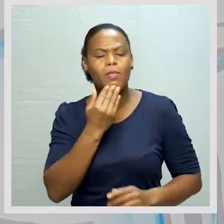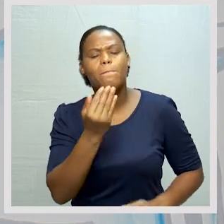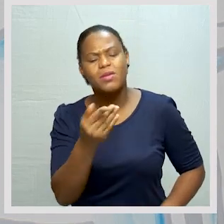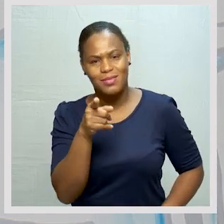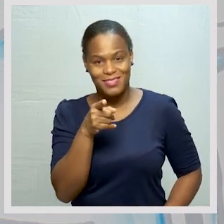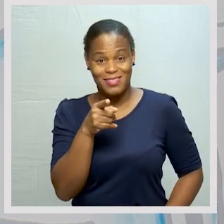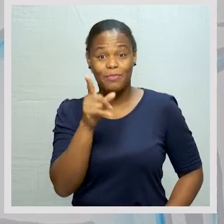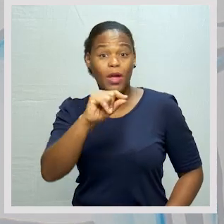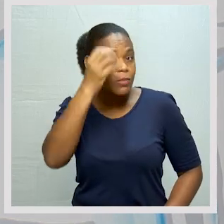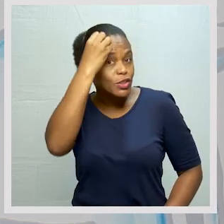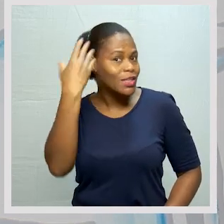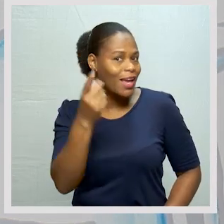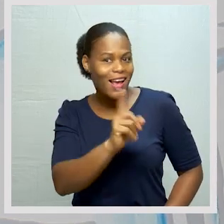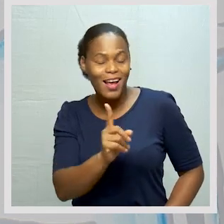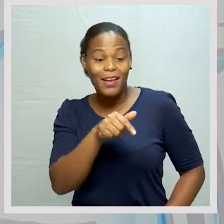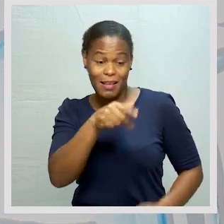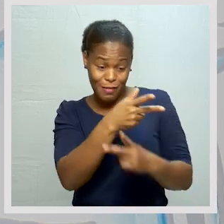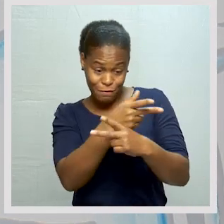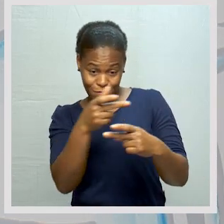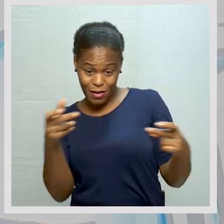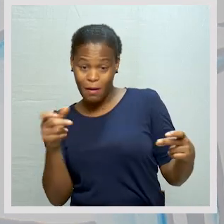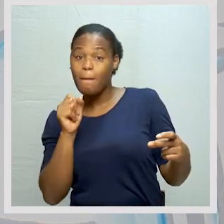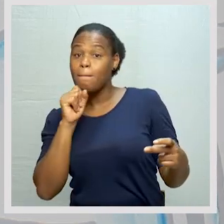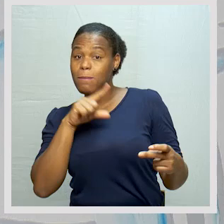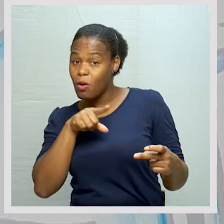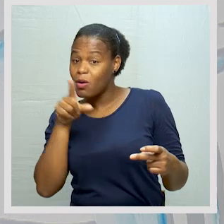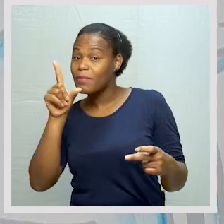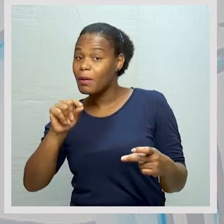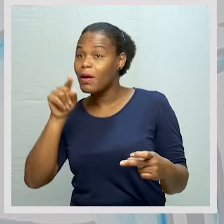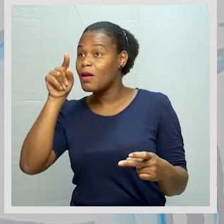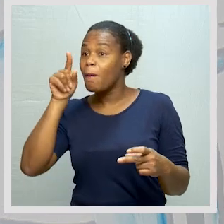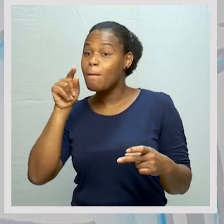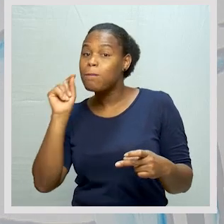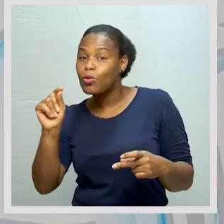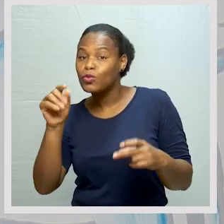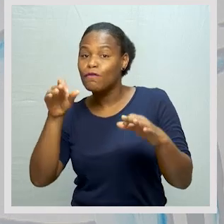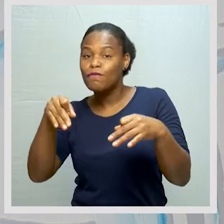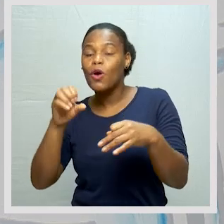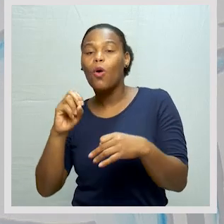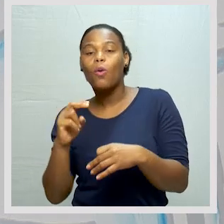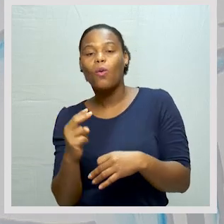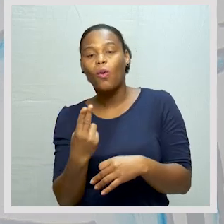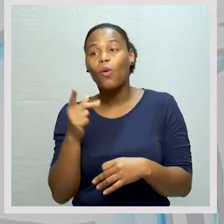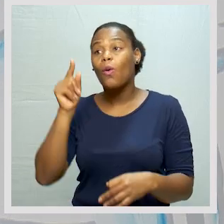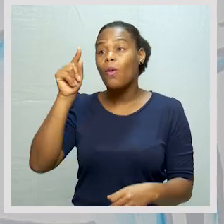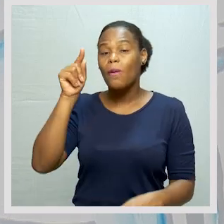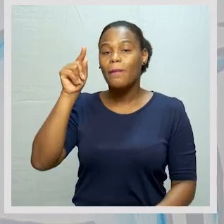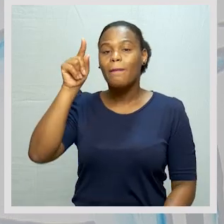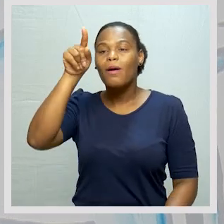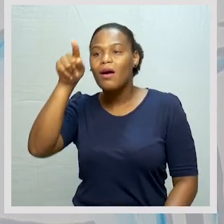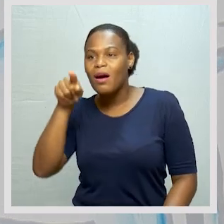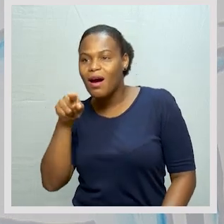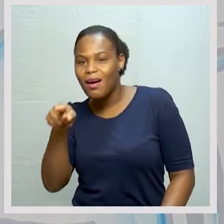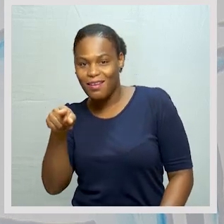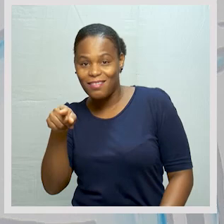Não se esqueçam também, meninos, que nesta frase pode terminar com um ponto final ou com um ponto